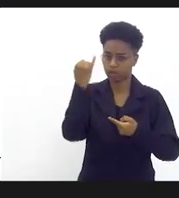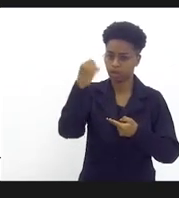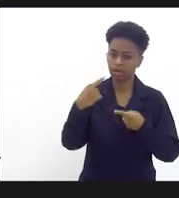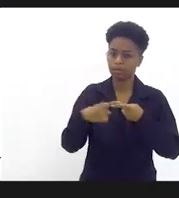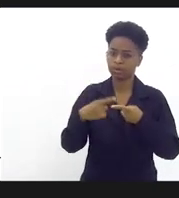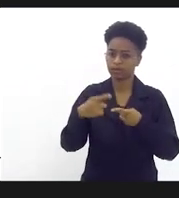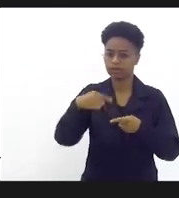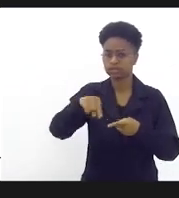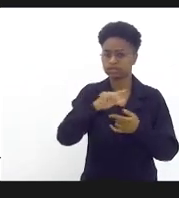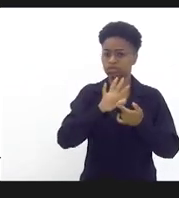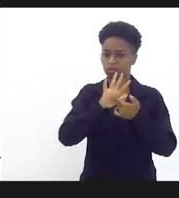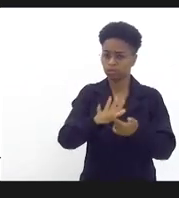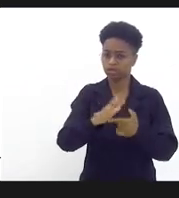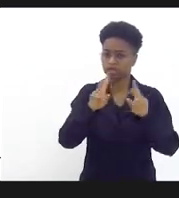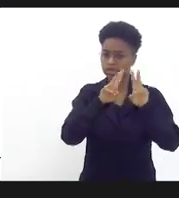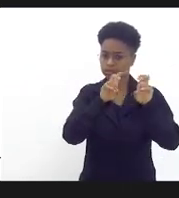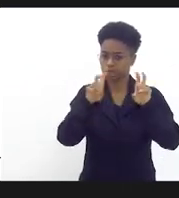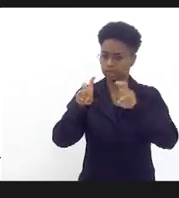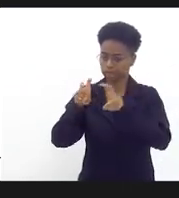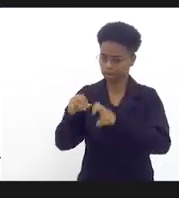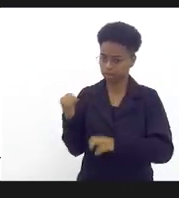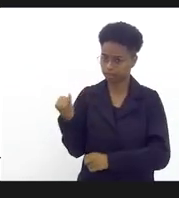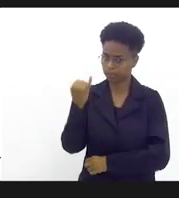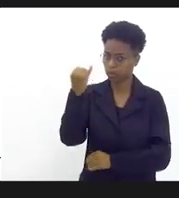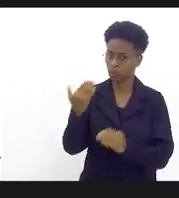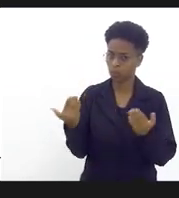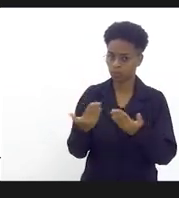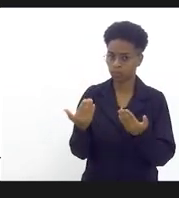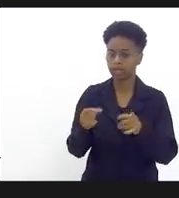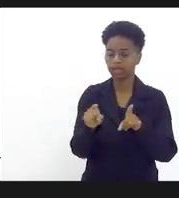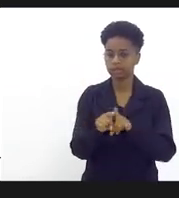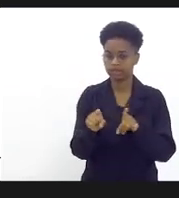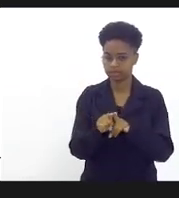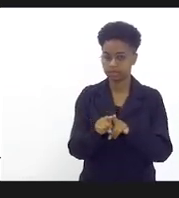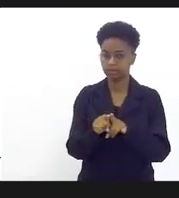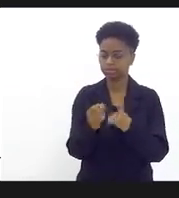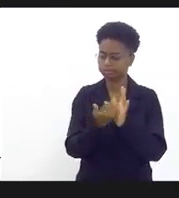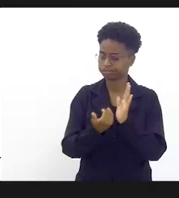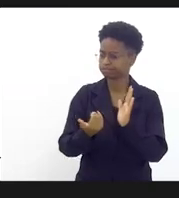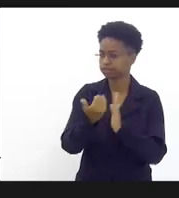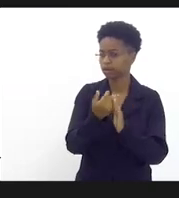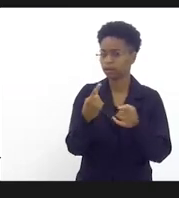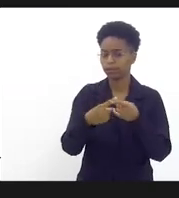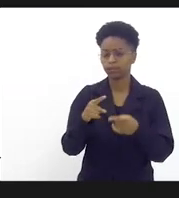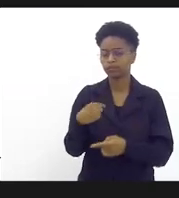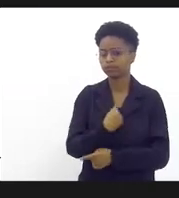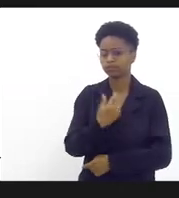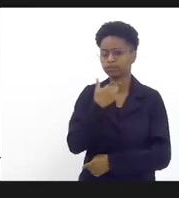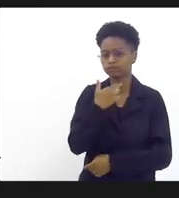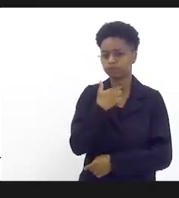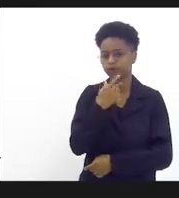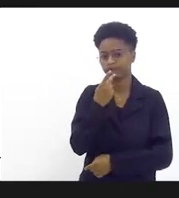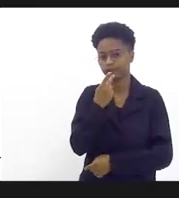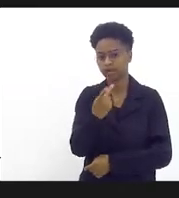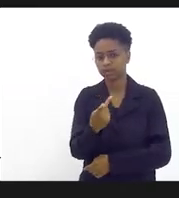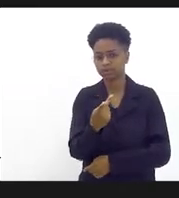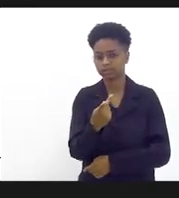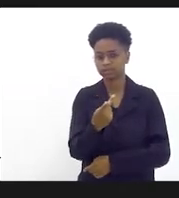diversos levantamentos durante essa conversa, foi de extrema importância, porque a gente não pode falar